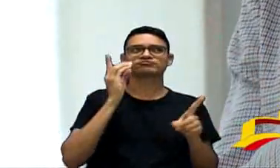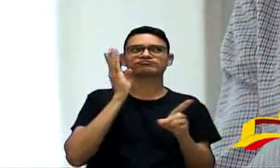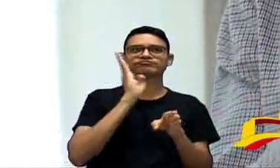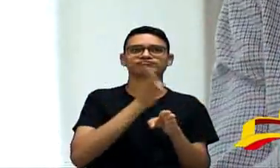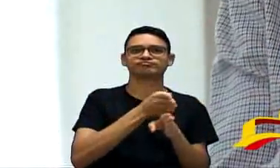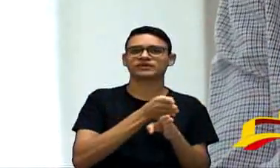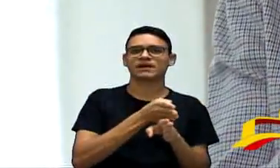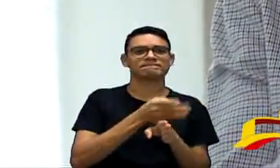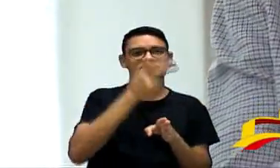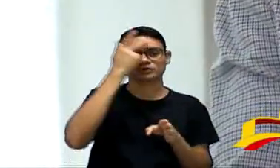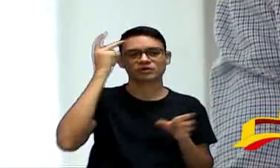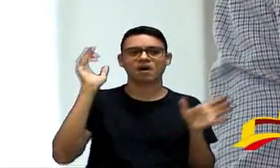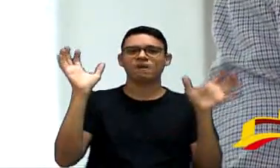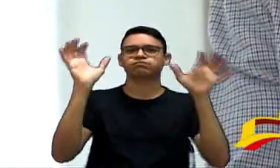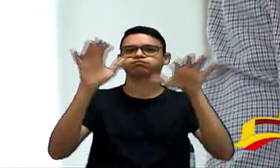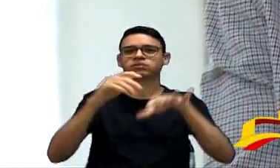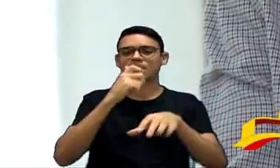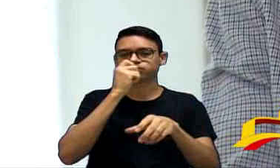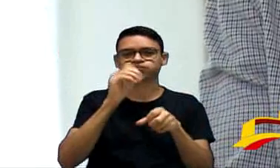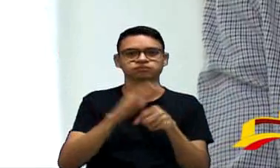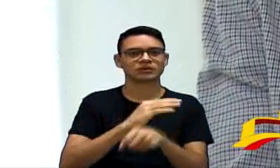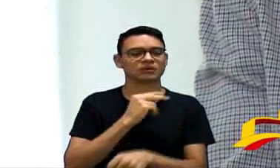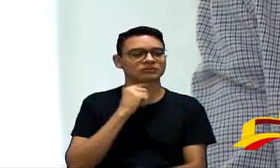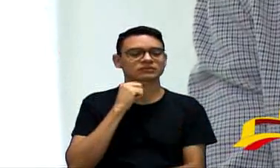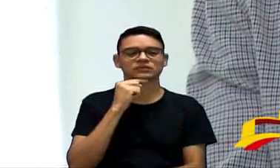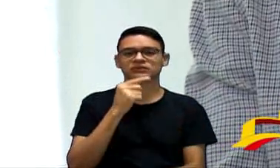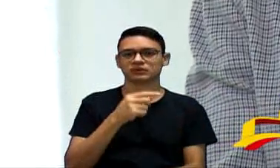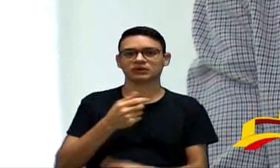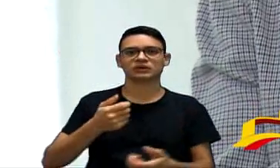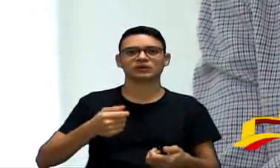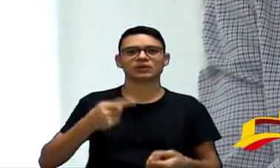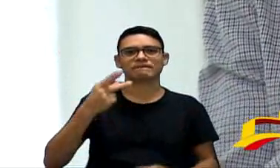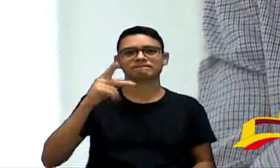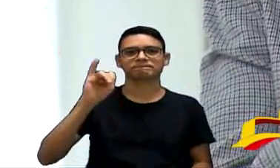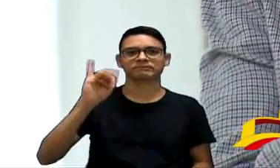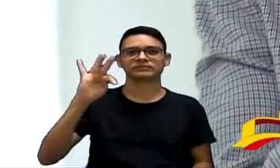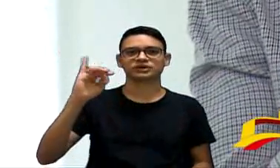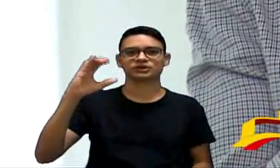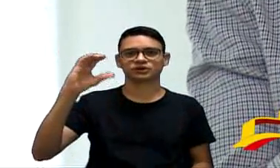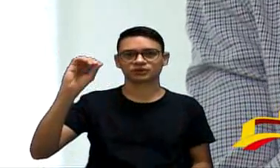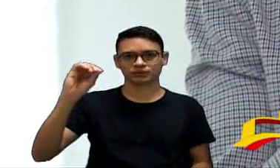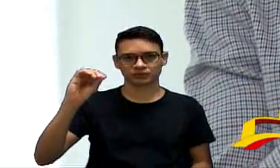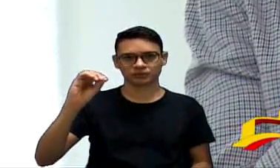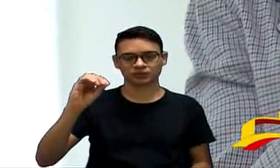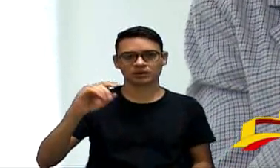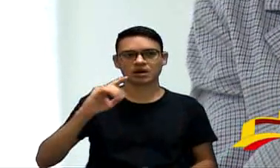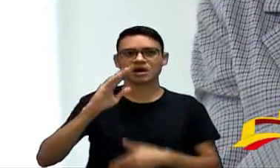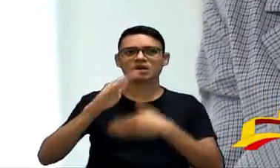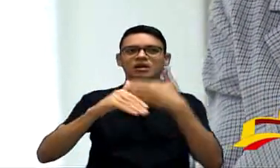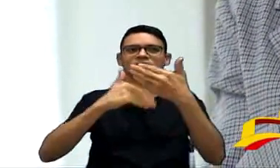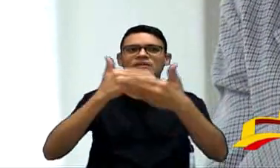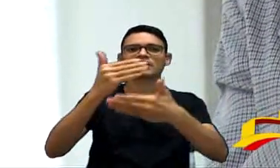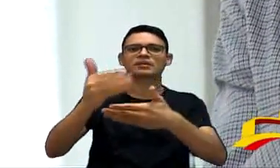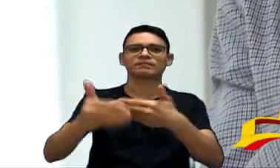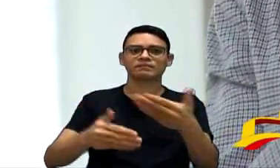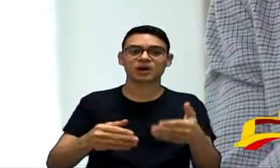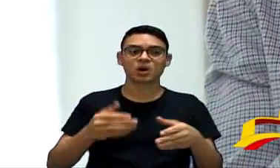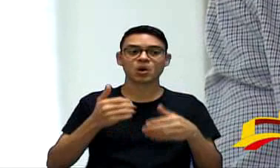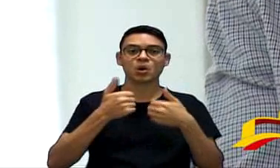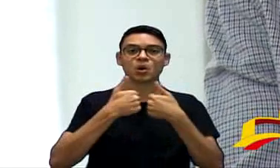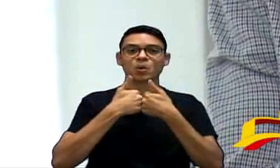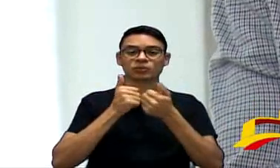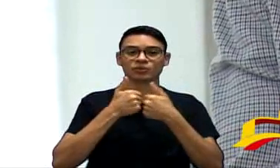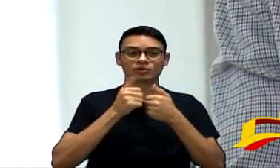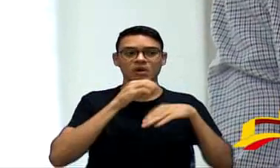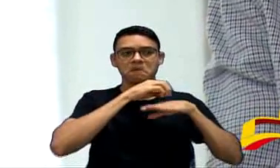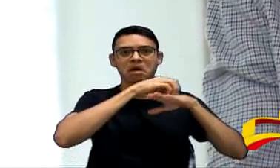mesmo, ia dar confusão, que era o Centro Esportivo do Pitico. Mas aí rapaz me falou. Vieram ônibus de toda a região,